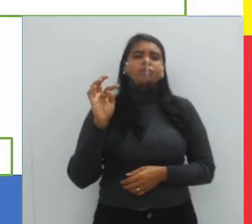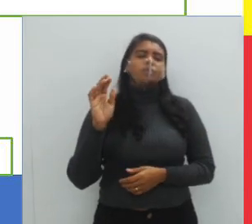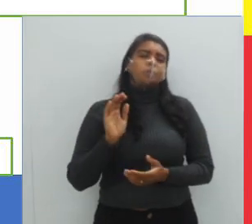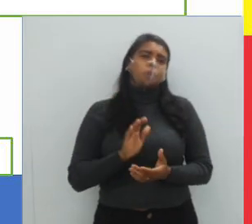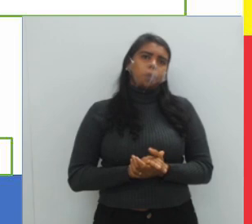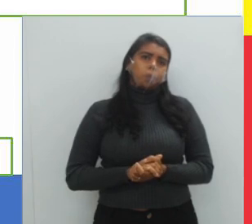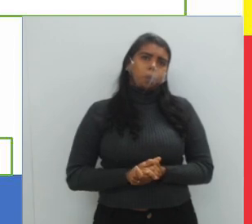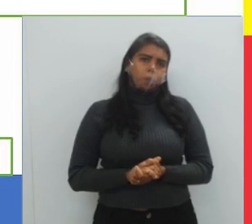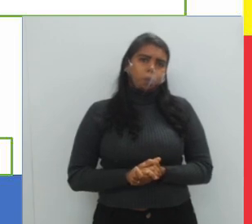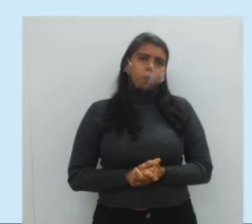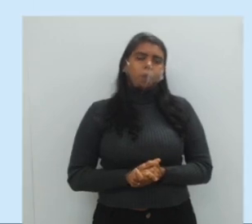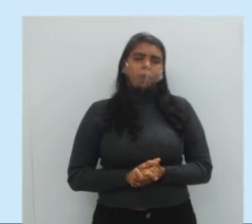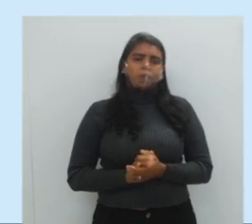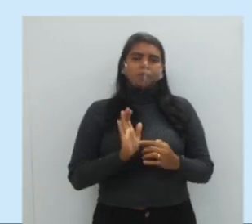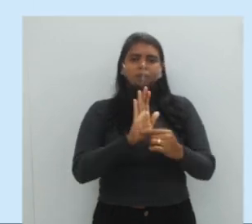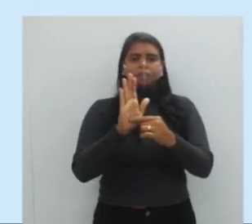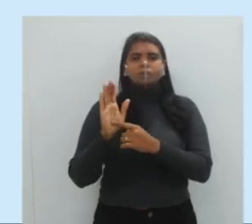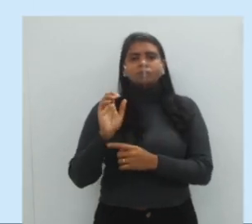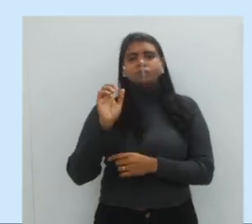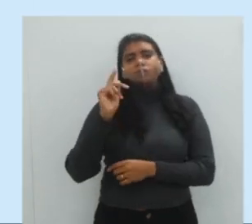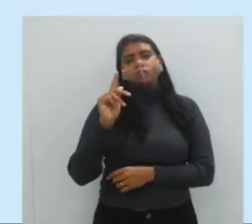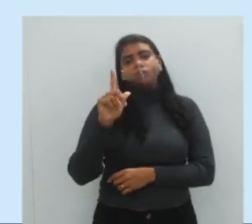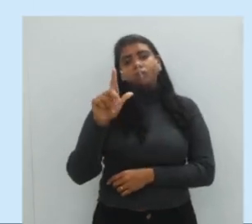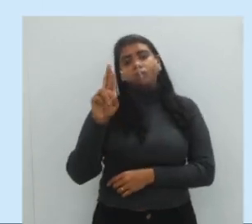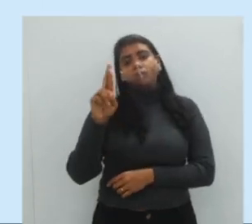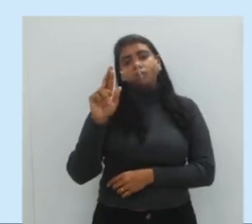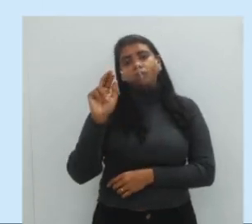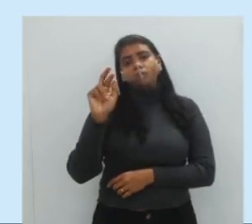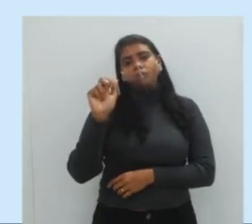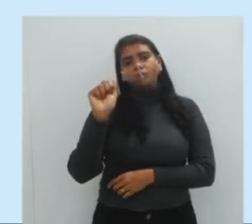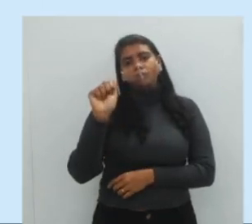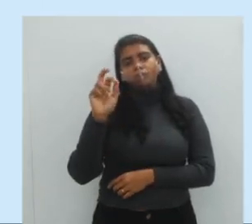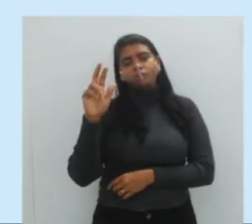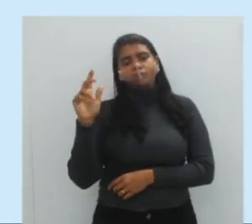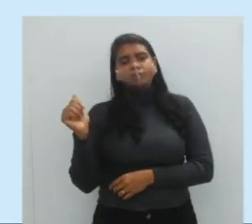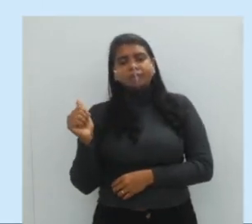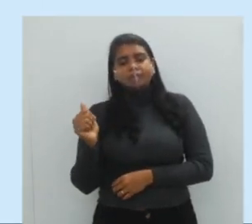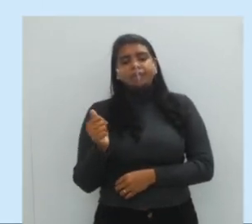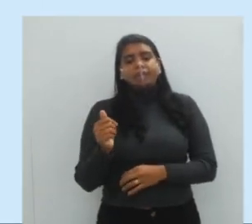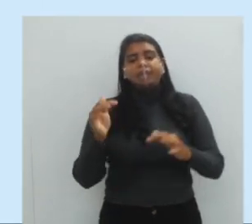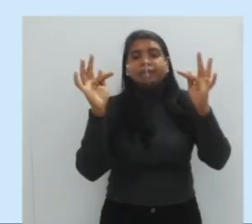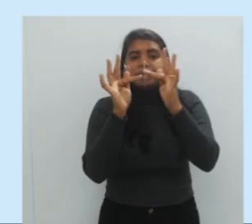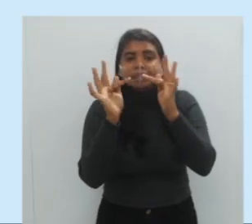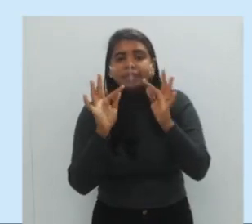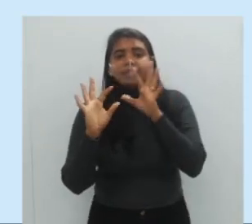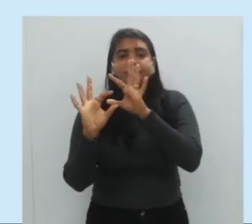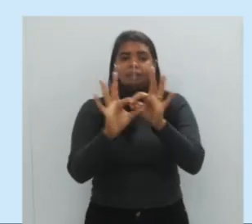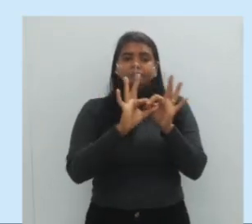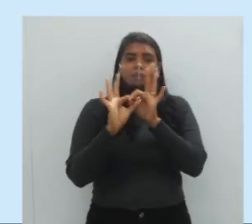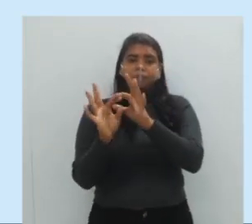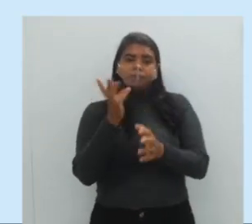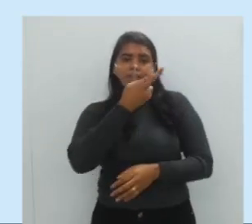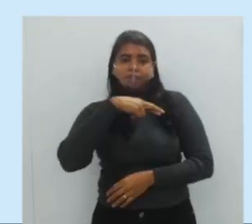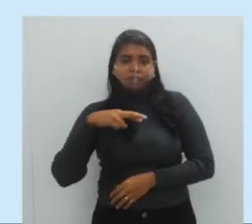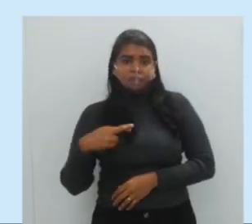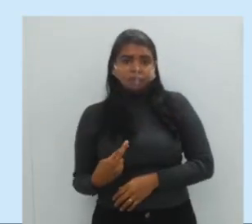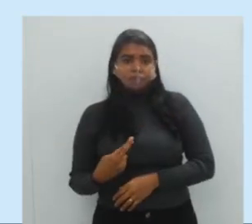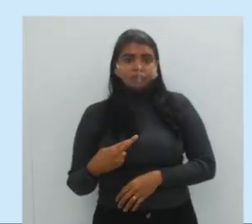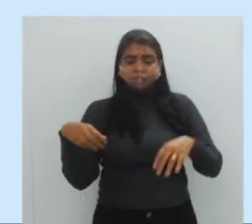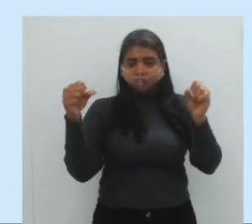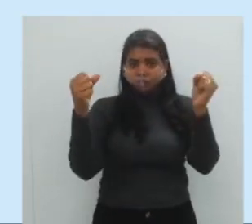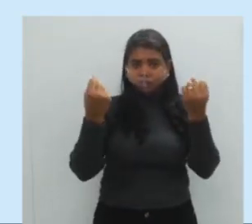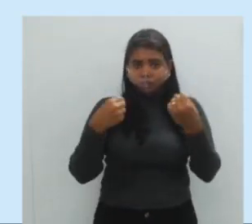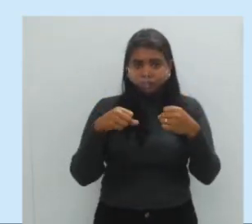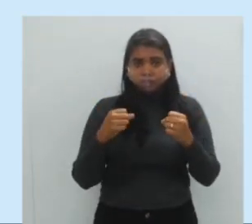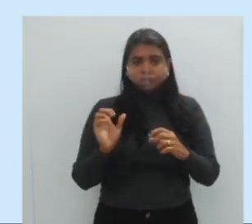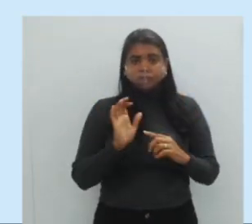Então nós temos aqui a pluralidade. Então essa questão de religião, religar, unir, o